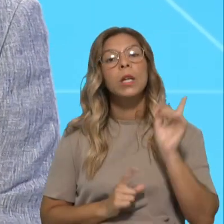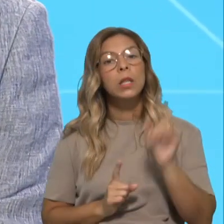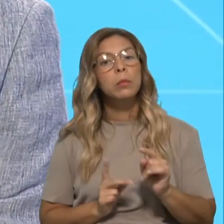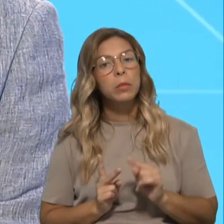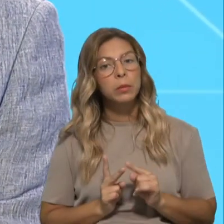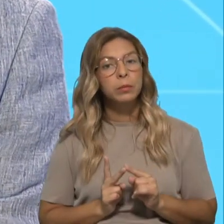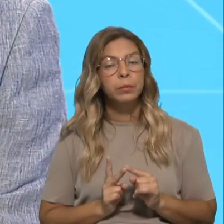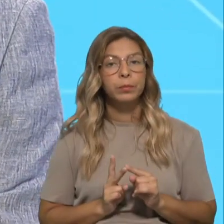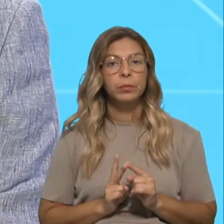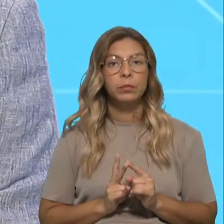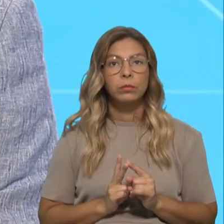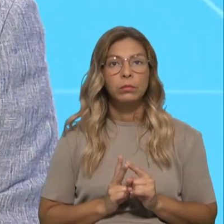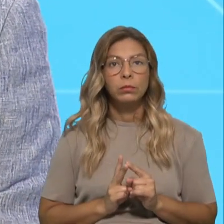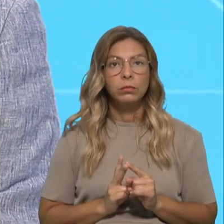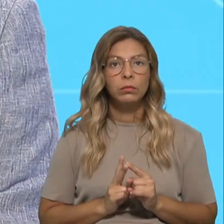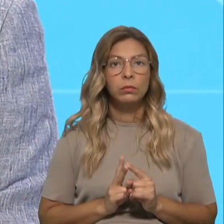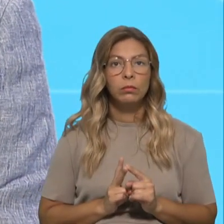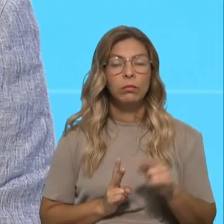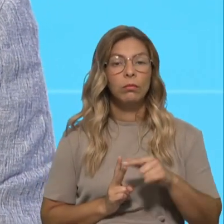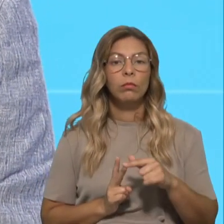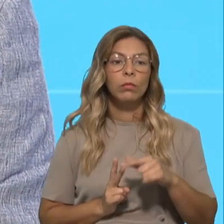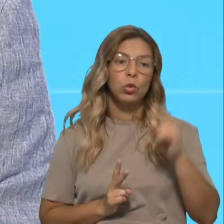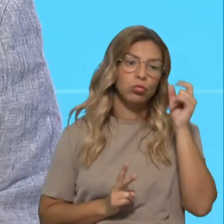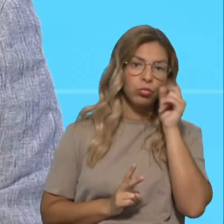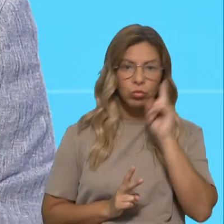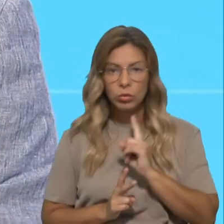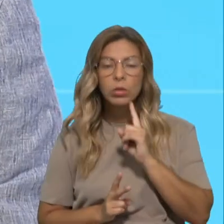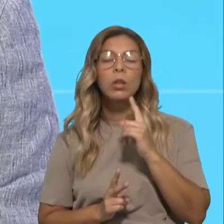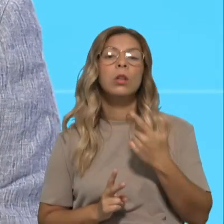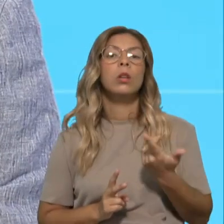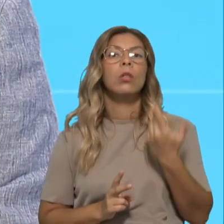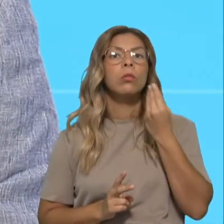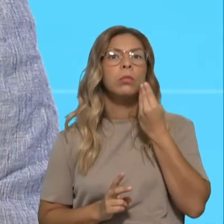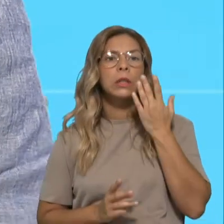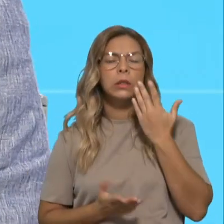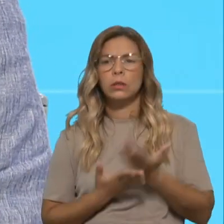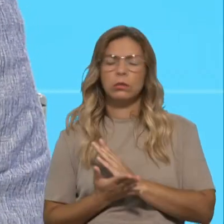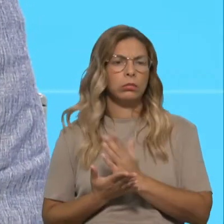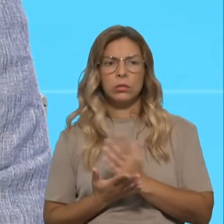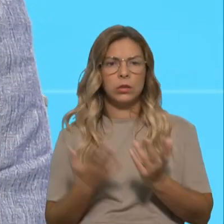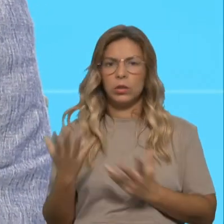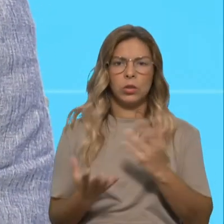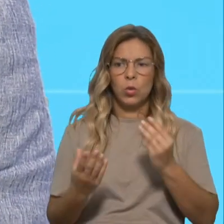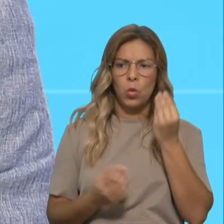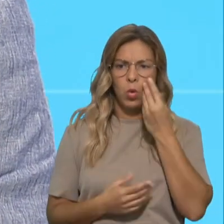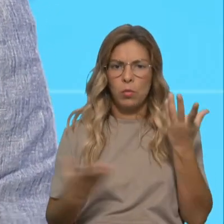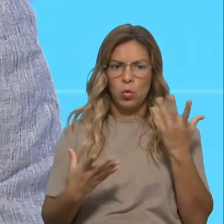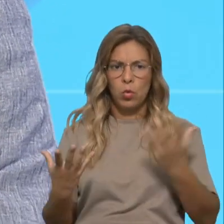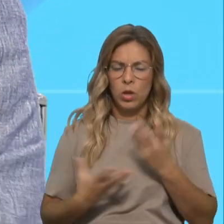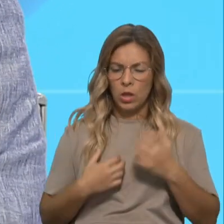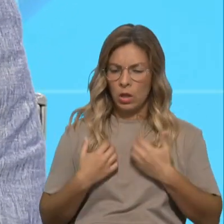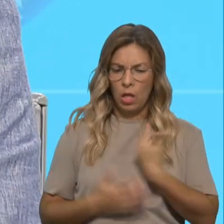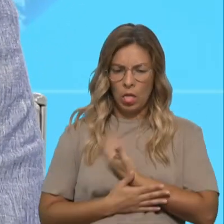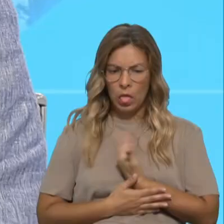intrusivos, como a ideologia de género, que as pessoas não sabem lidar com ela, ficam perturbadas com isso, mas não sabem lidar com ela e,